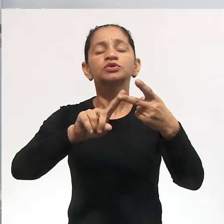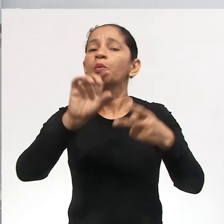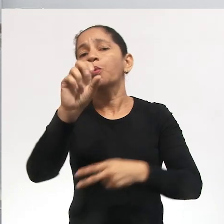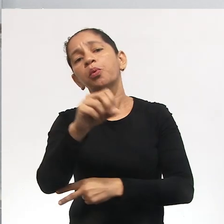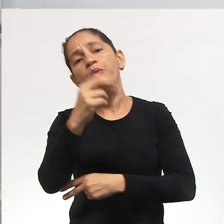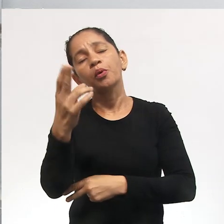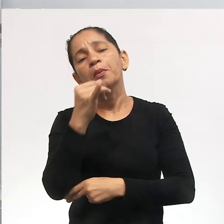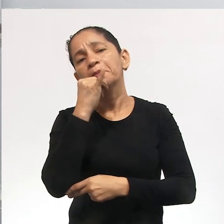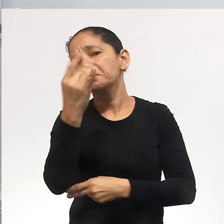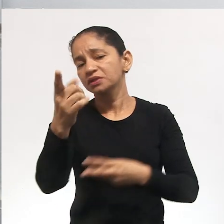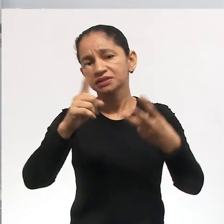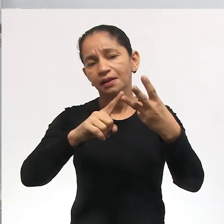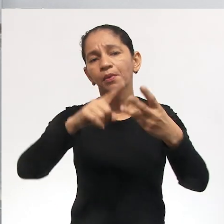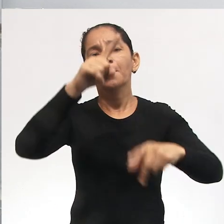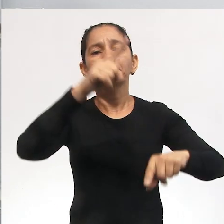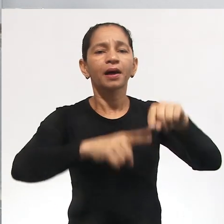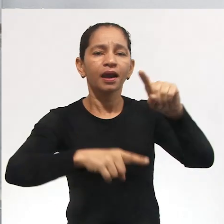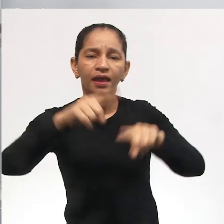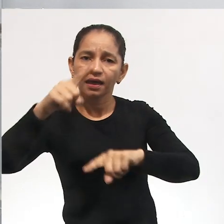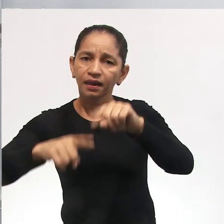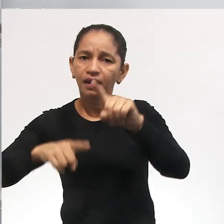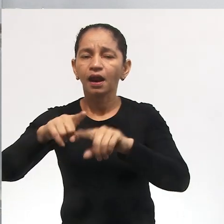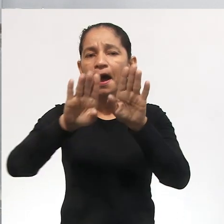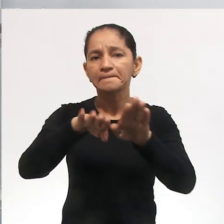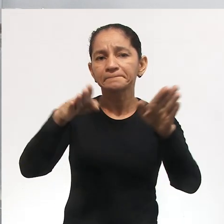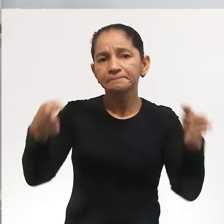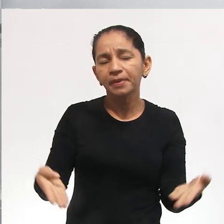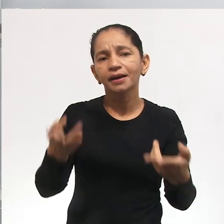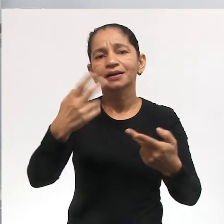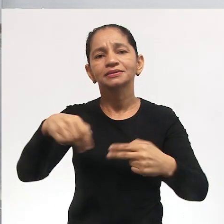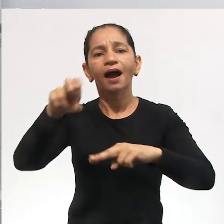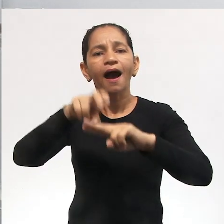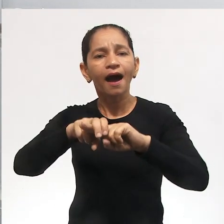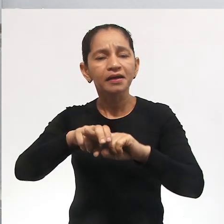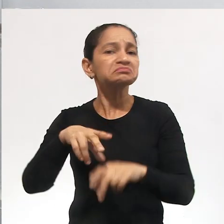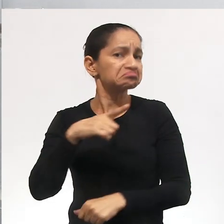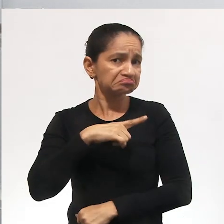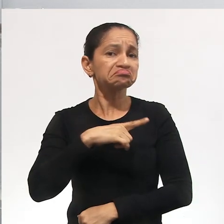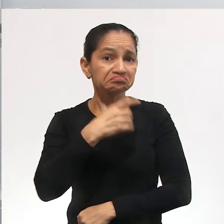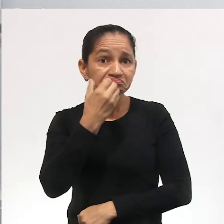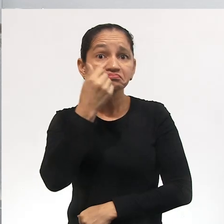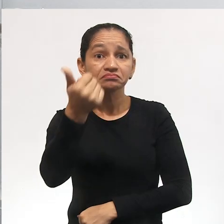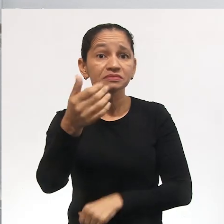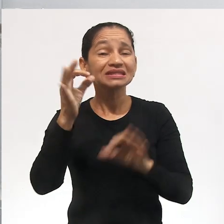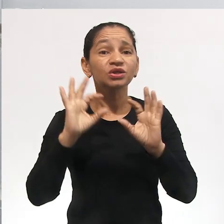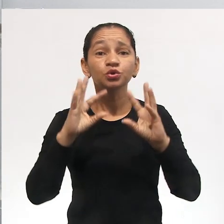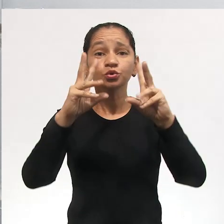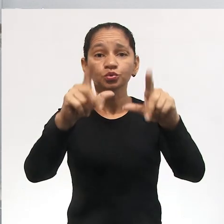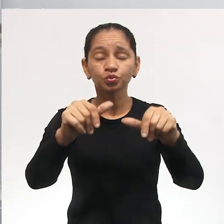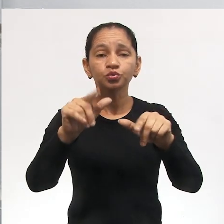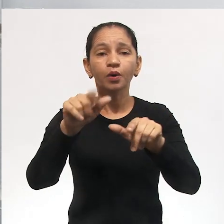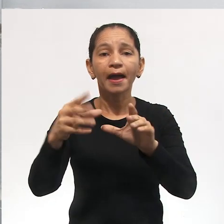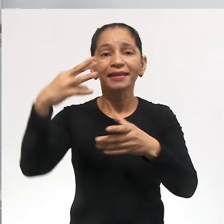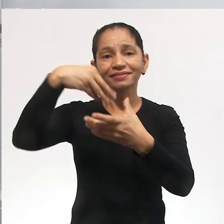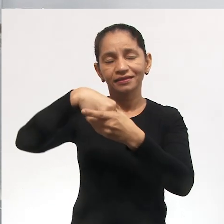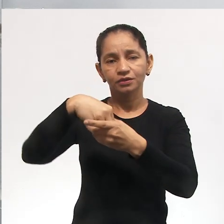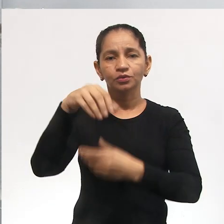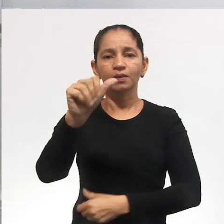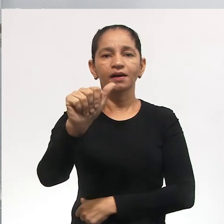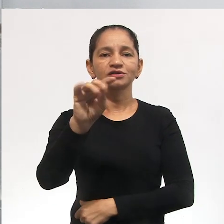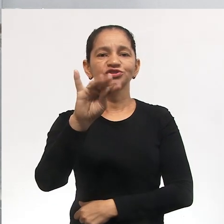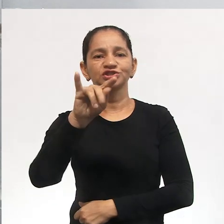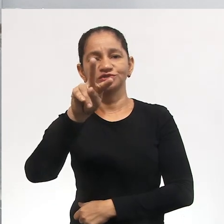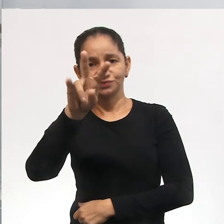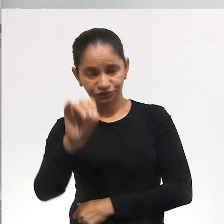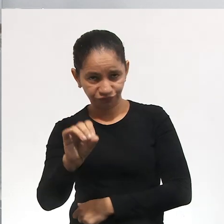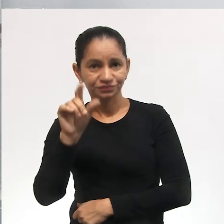comprou mobiliário, computadores, móveis, cadeira. Isso daí são bens, a gente entende como bens palpáveis. Mas também se sua